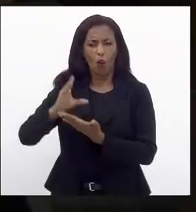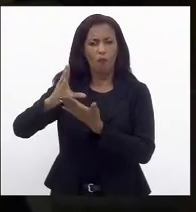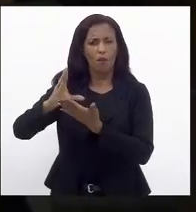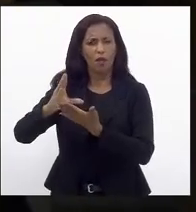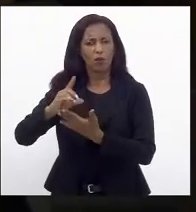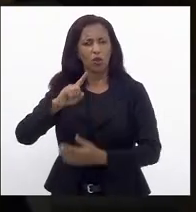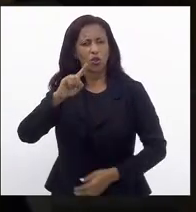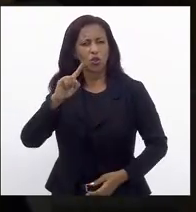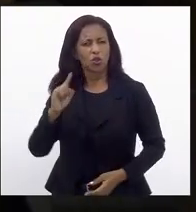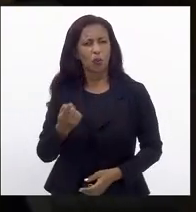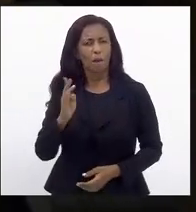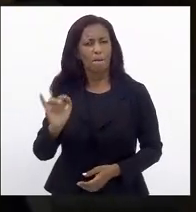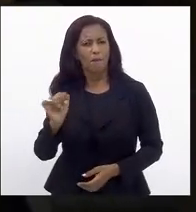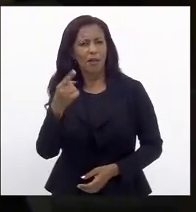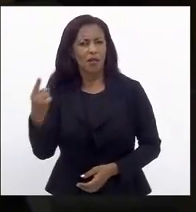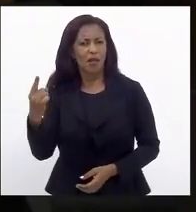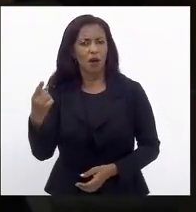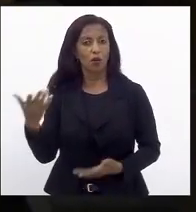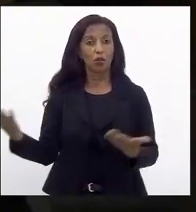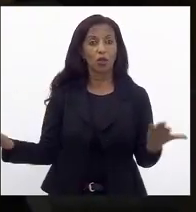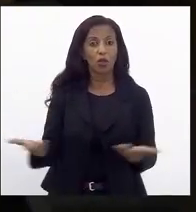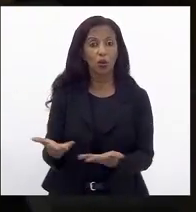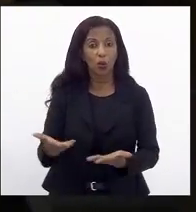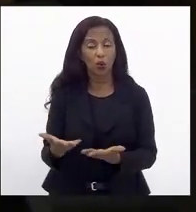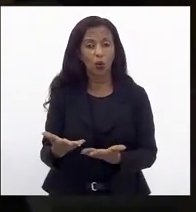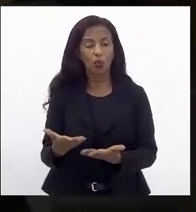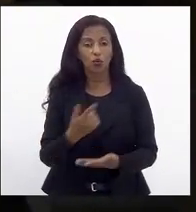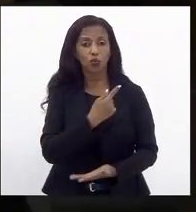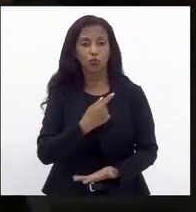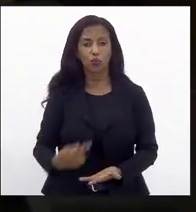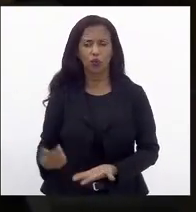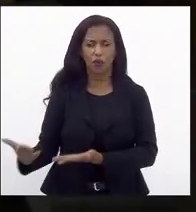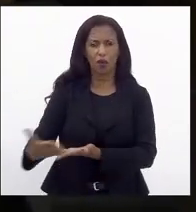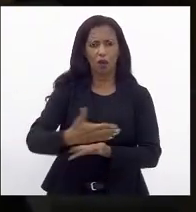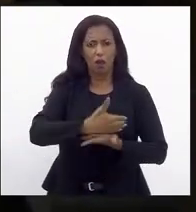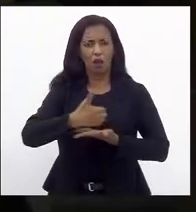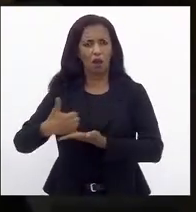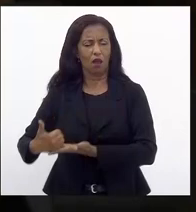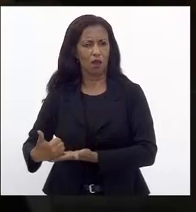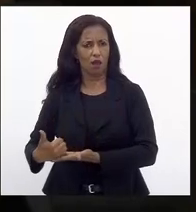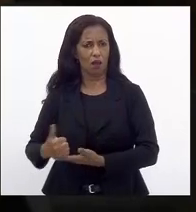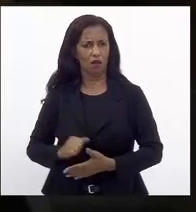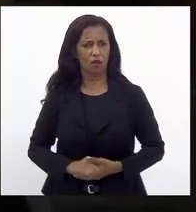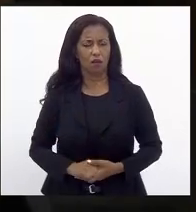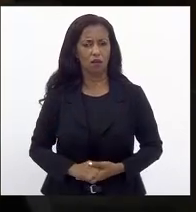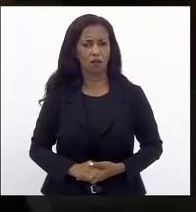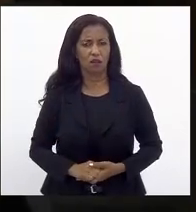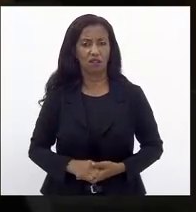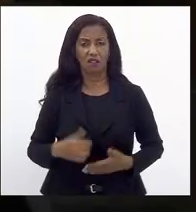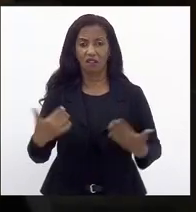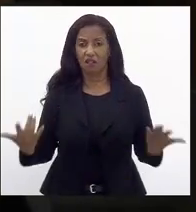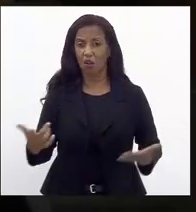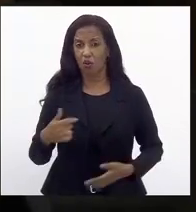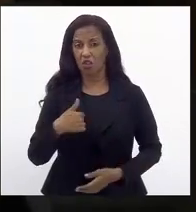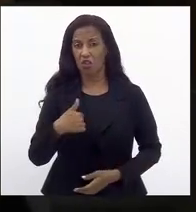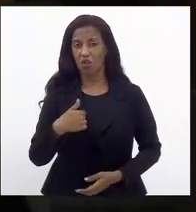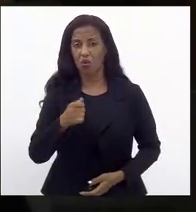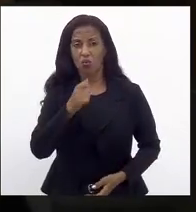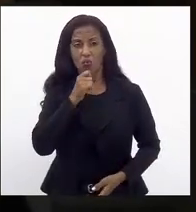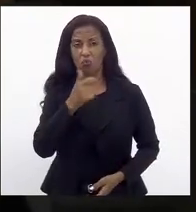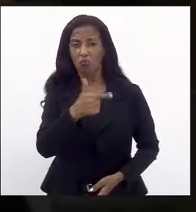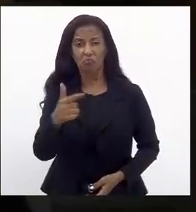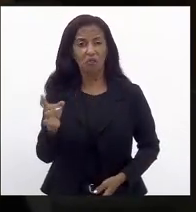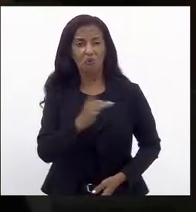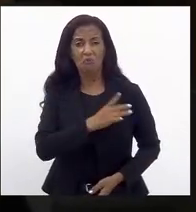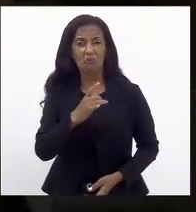bilhão e 300 milhões de reais que hoje o governo arrecada então eu não tenho medo de